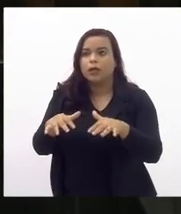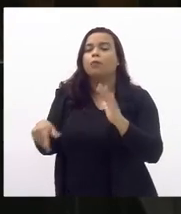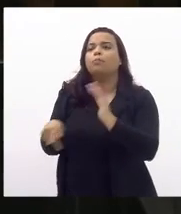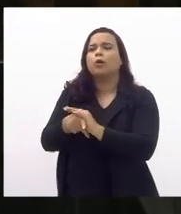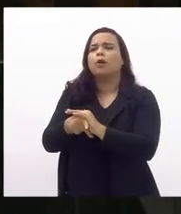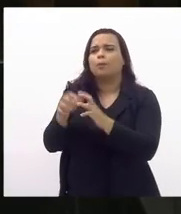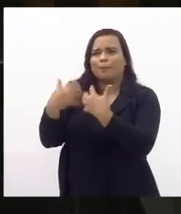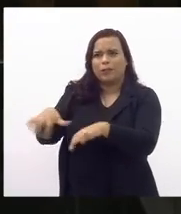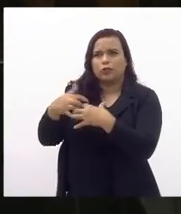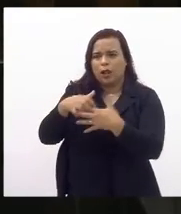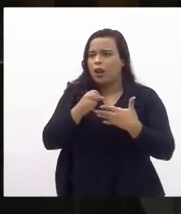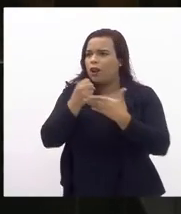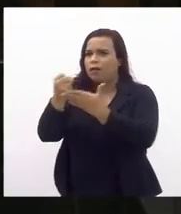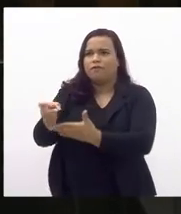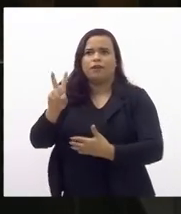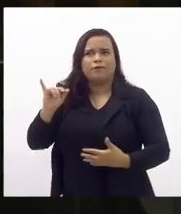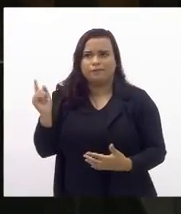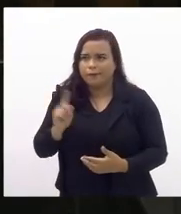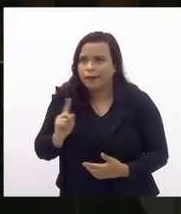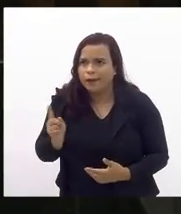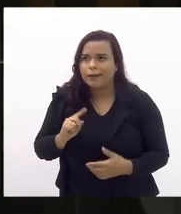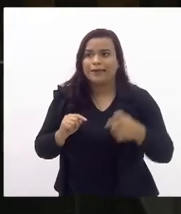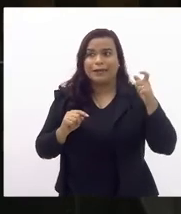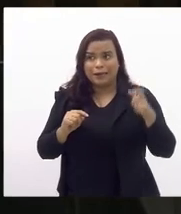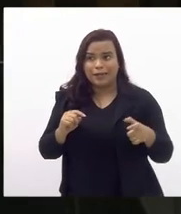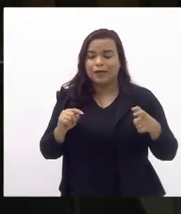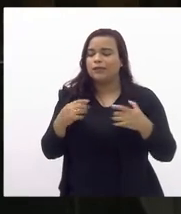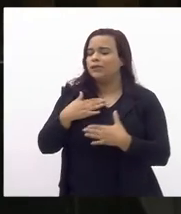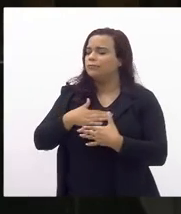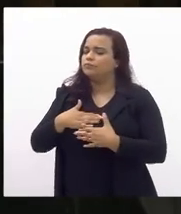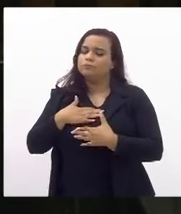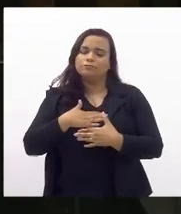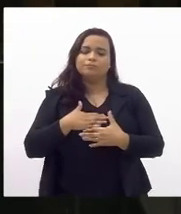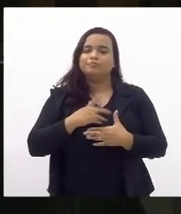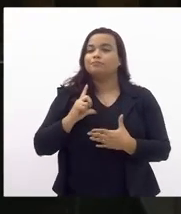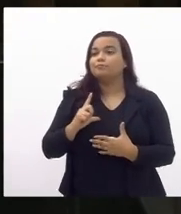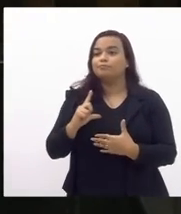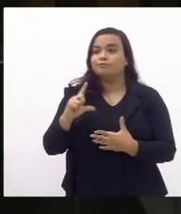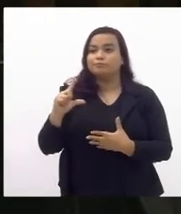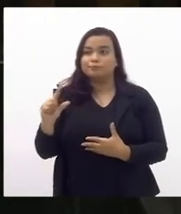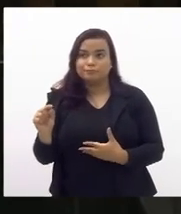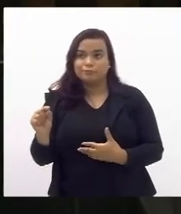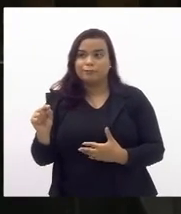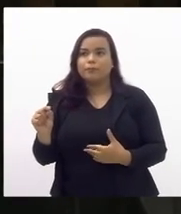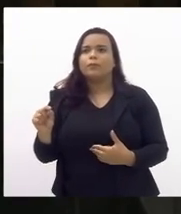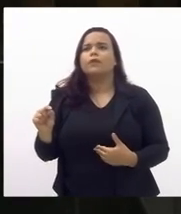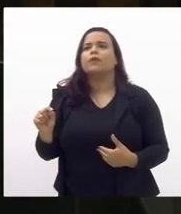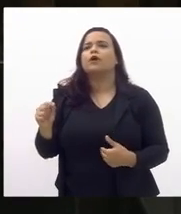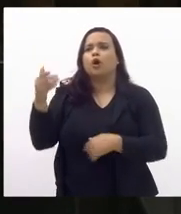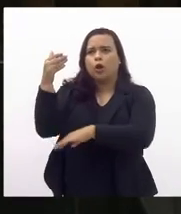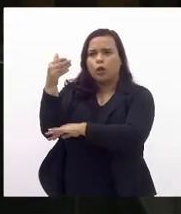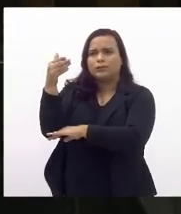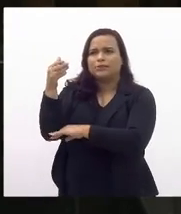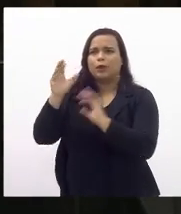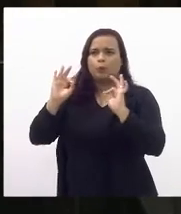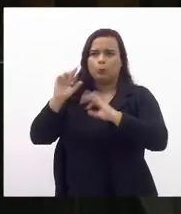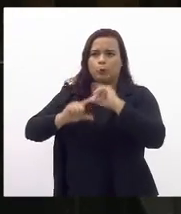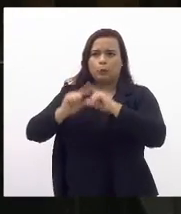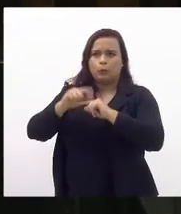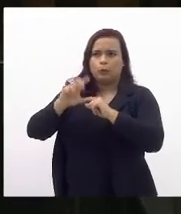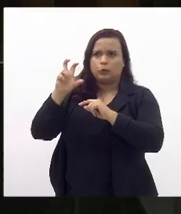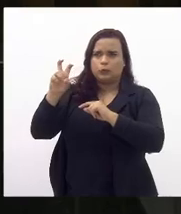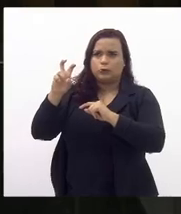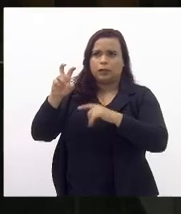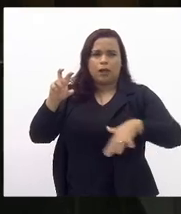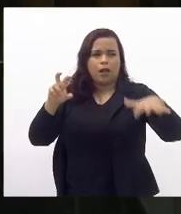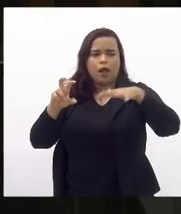deputado que saiu do luxo e do conforto do Copacabana Palace ou do Fasano, hotéis de 5 estrelas na zona sul do Rio